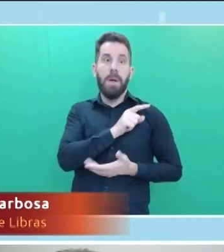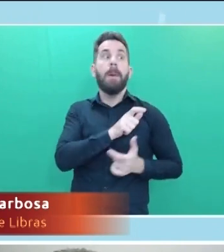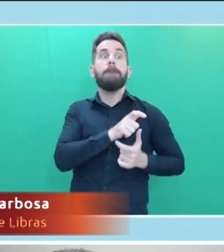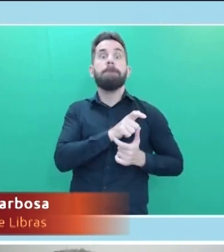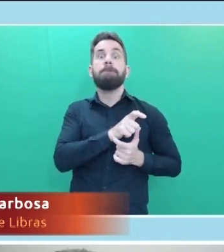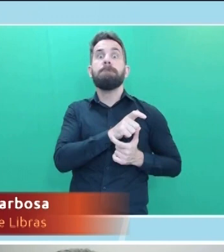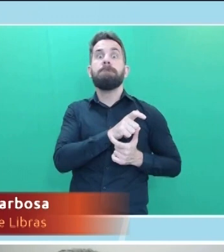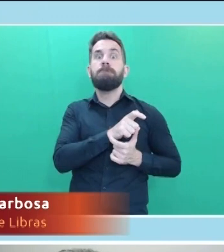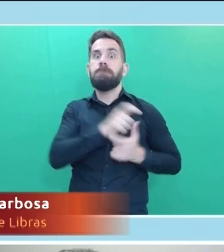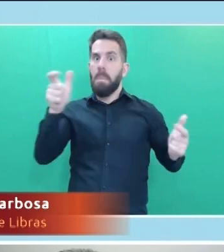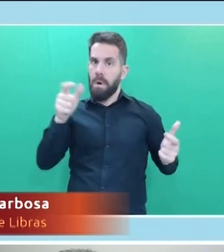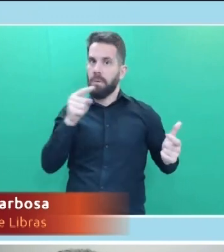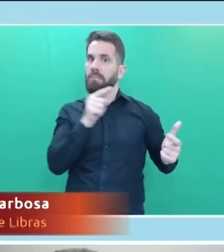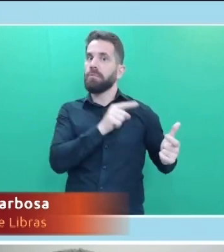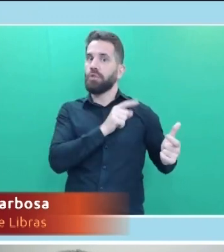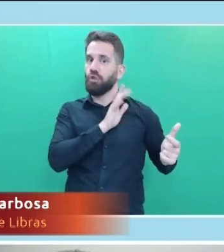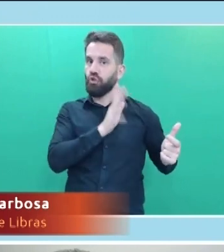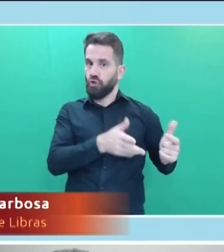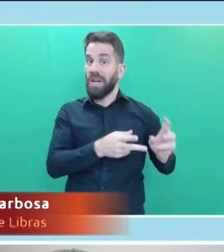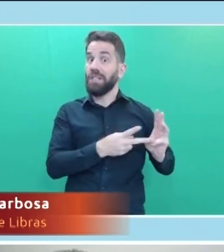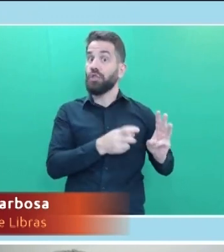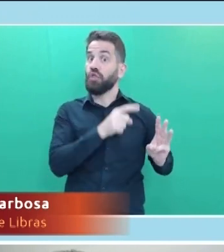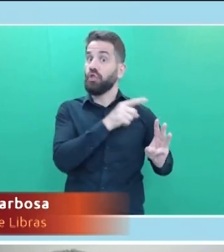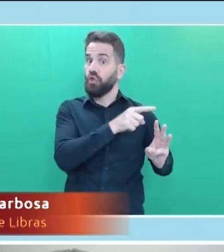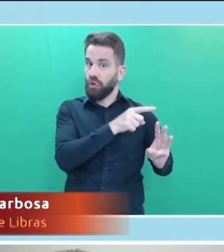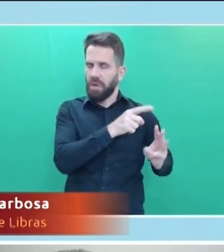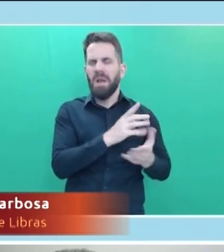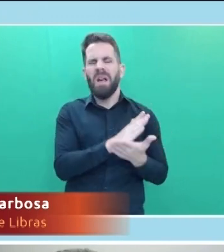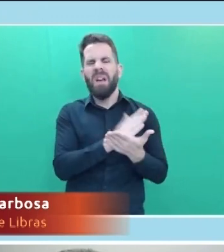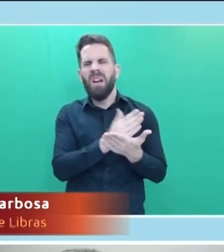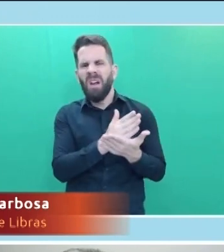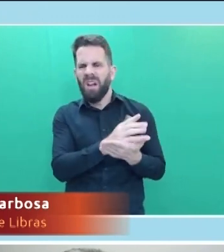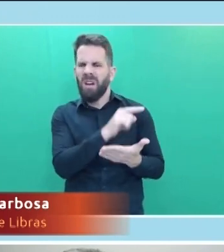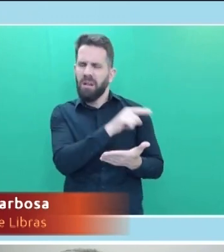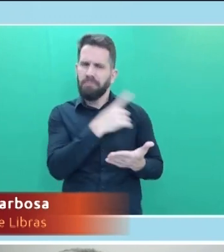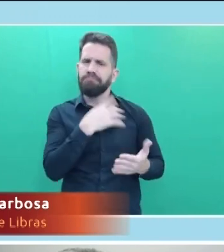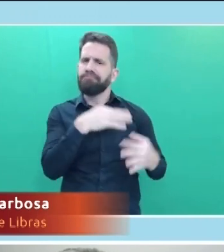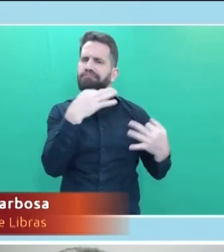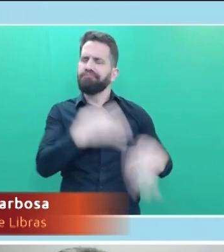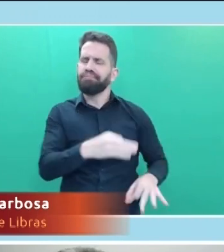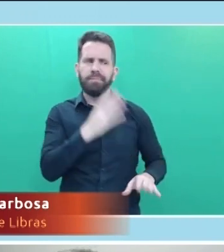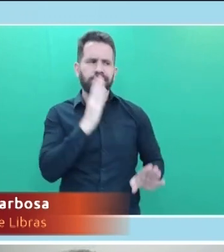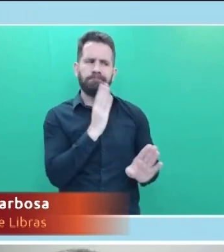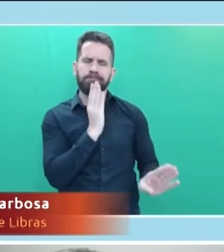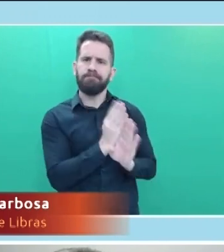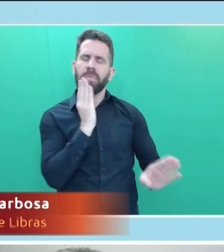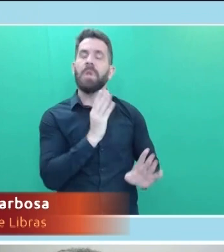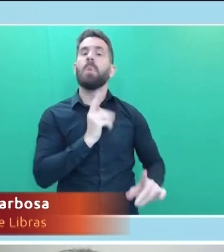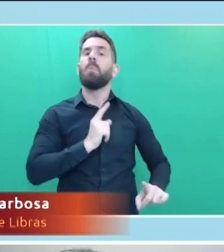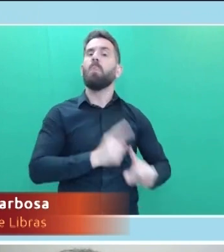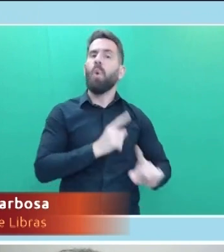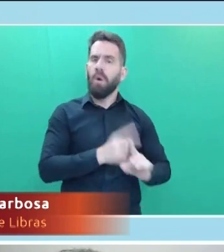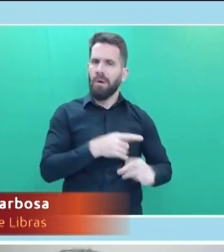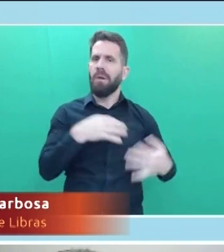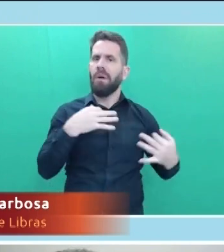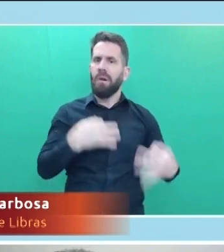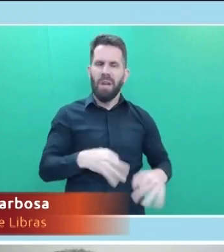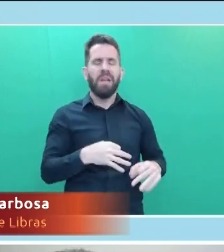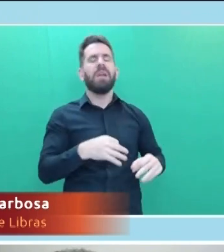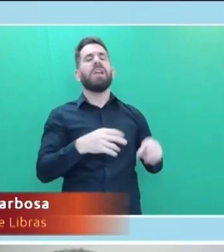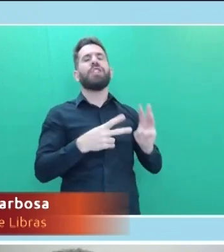2010 para 2022. Certamente são indígenas que moravam no Mato Grosso, que são